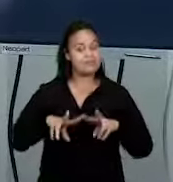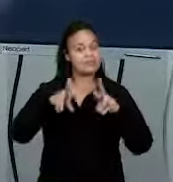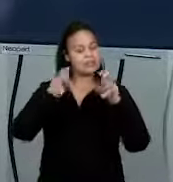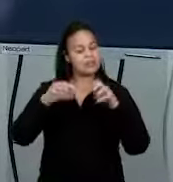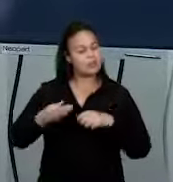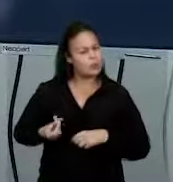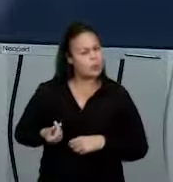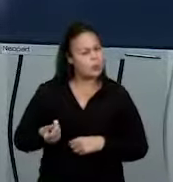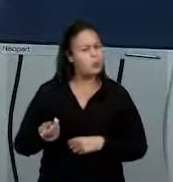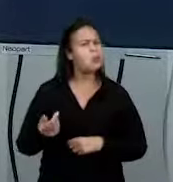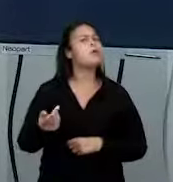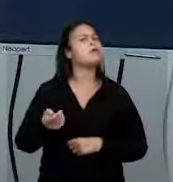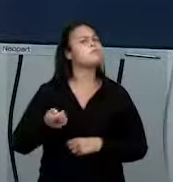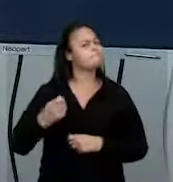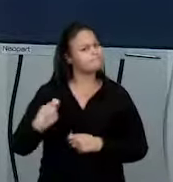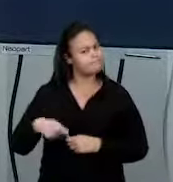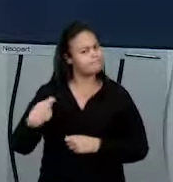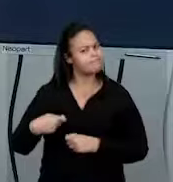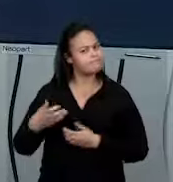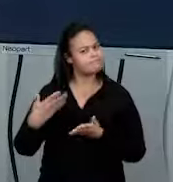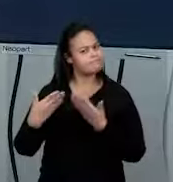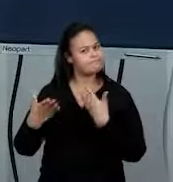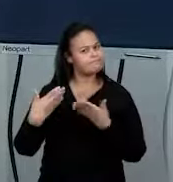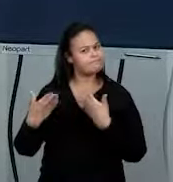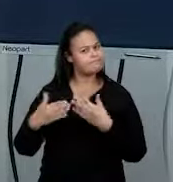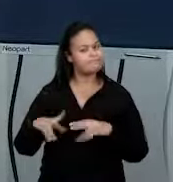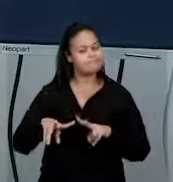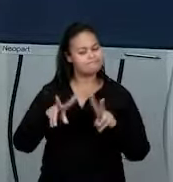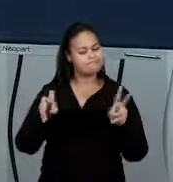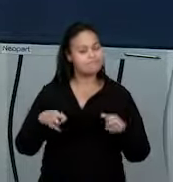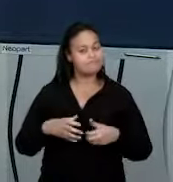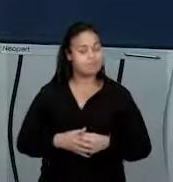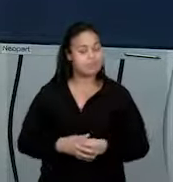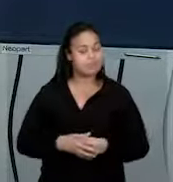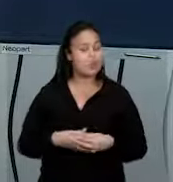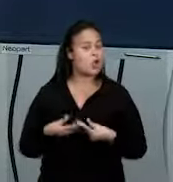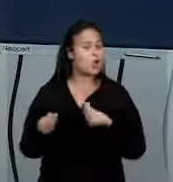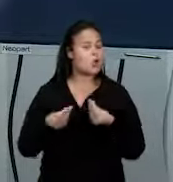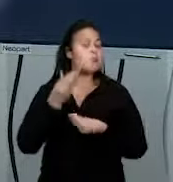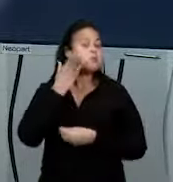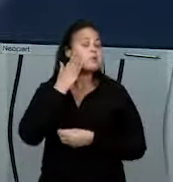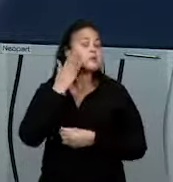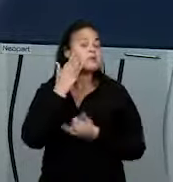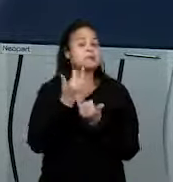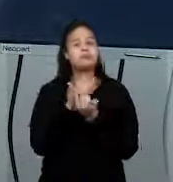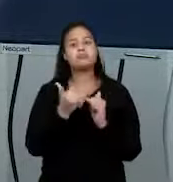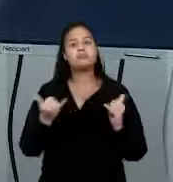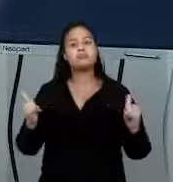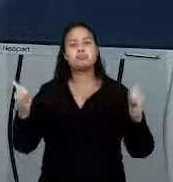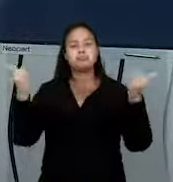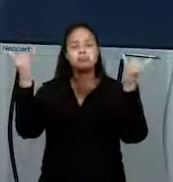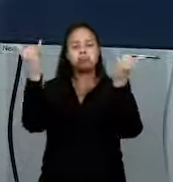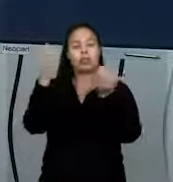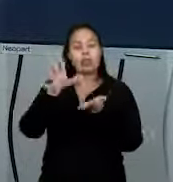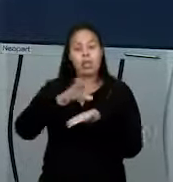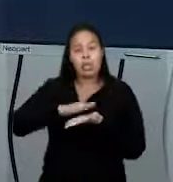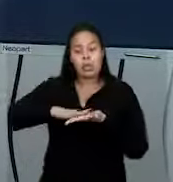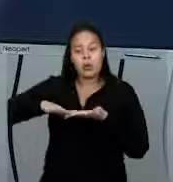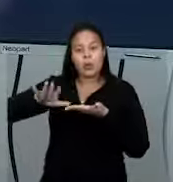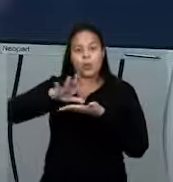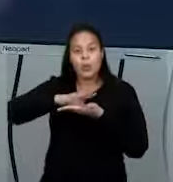vida inteira. Então, como que nós vamos determinar a energia elétrica consumida por